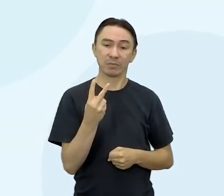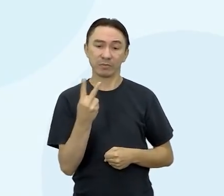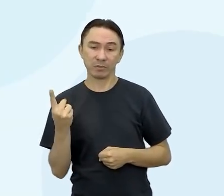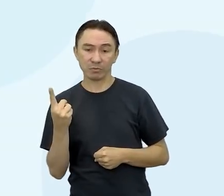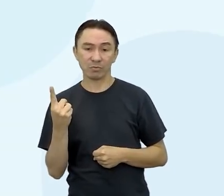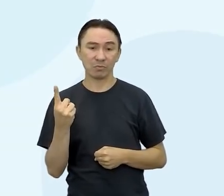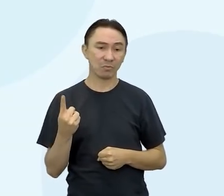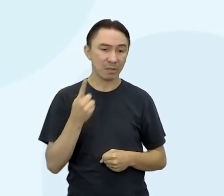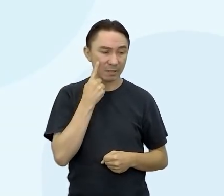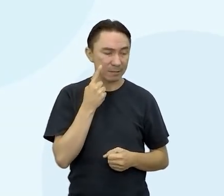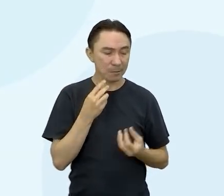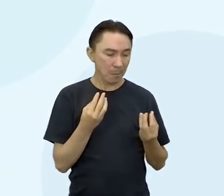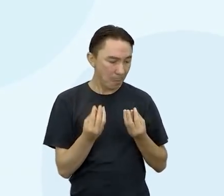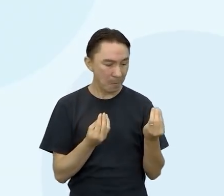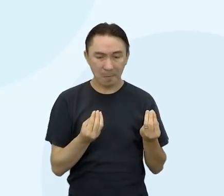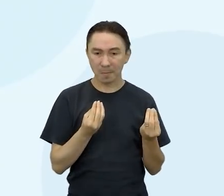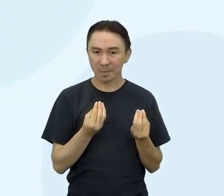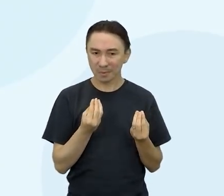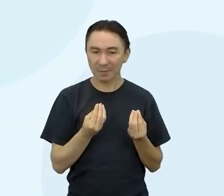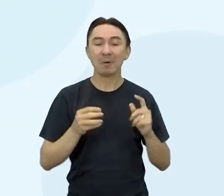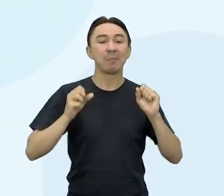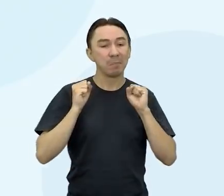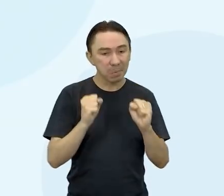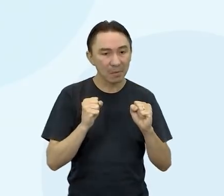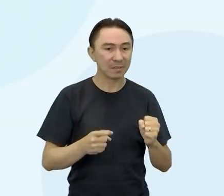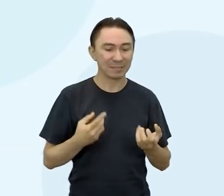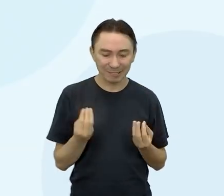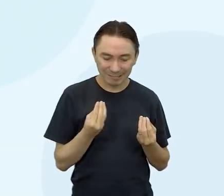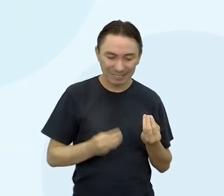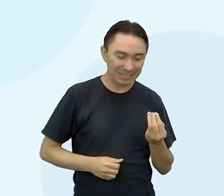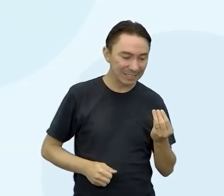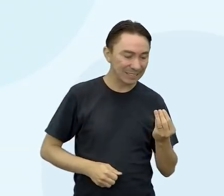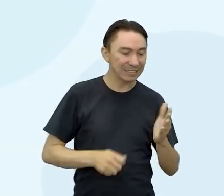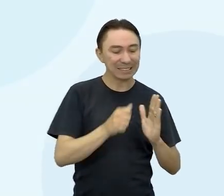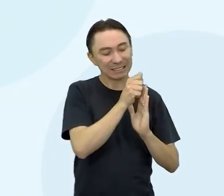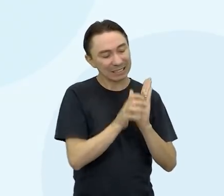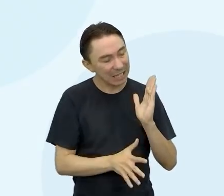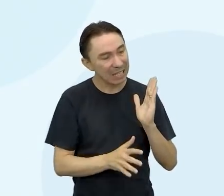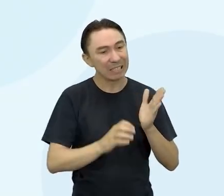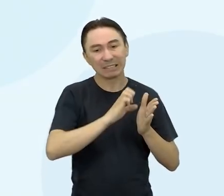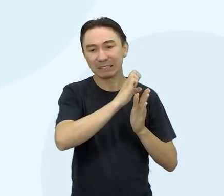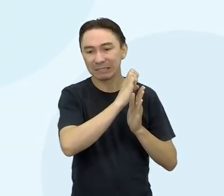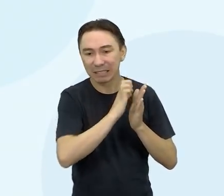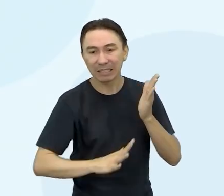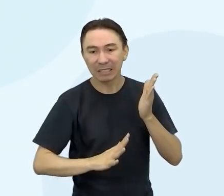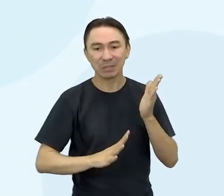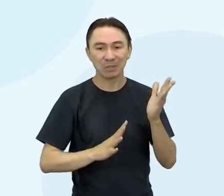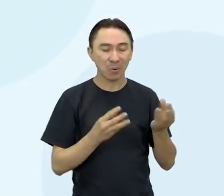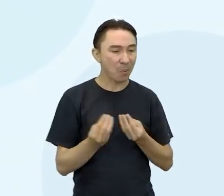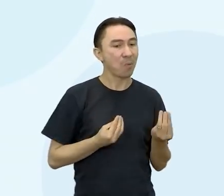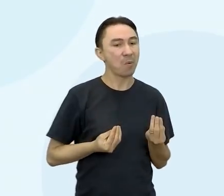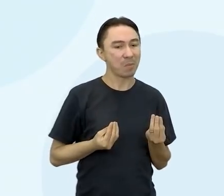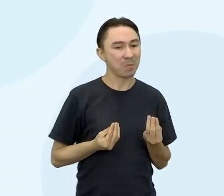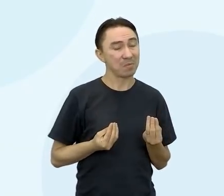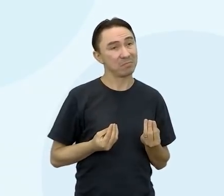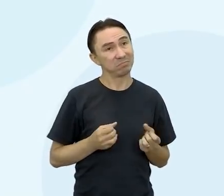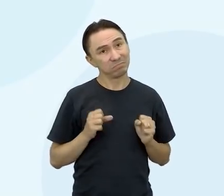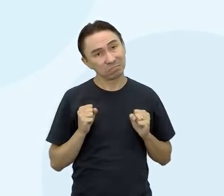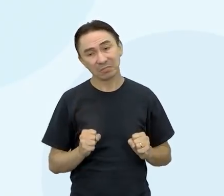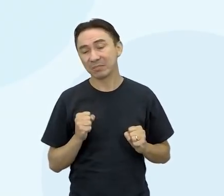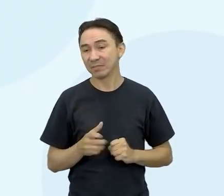pensar aí, né, em como trabalhar exercícios e atividades considerando o que foi discutido no Conselho. A gente pode